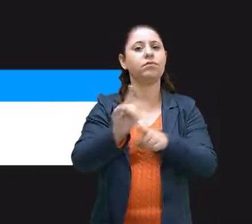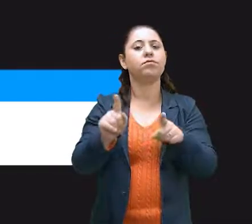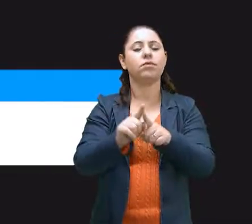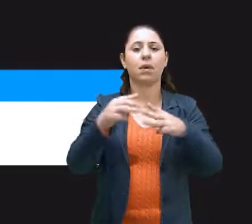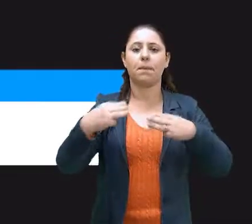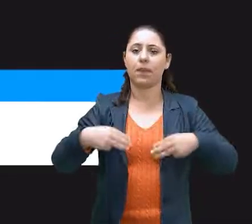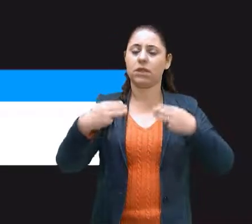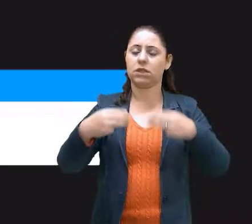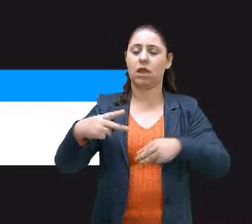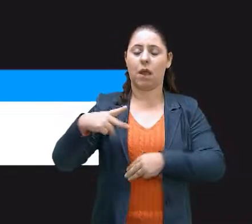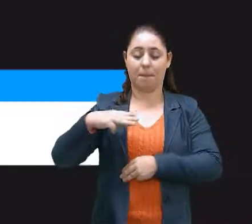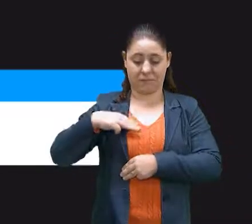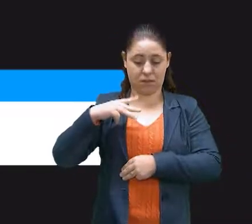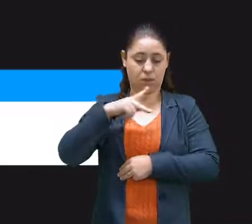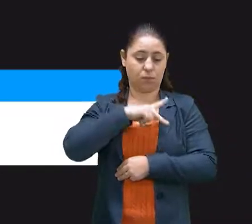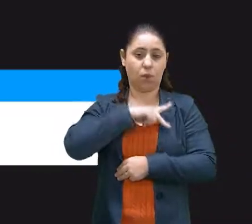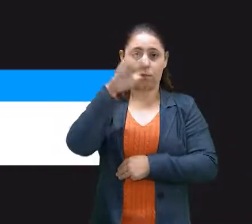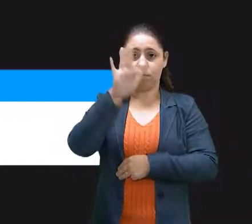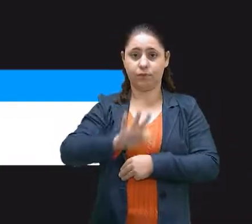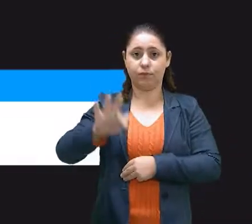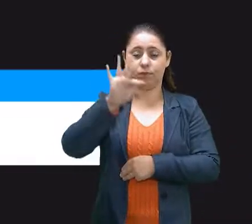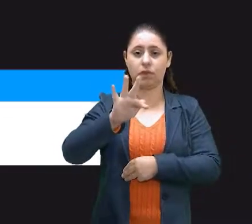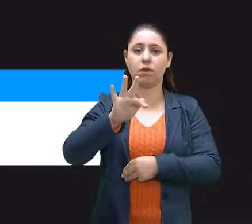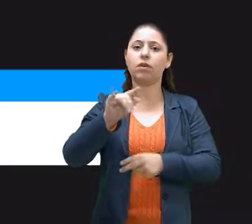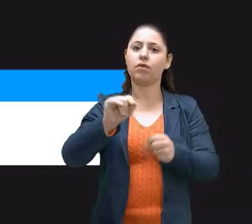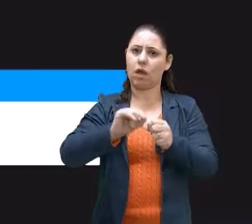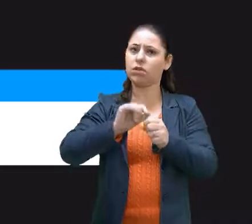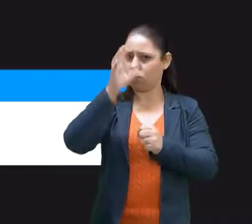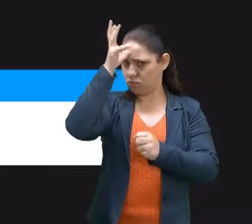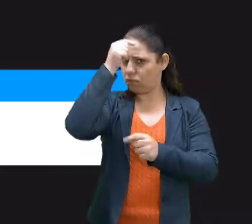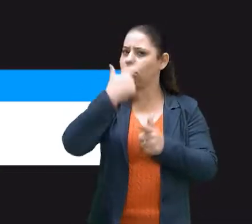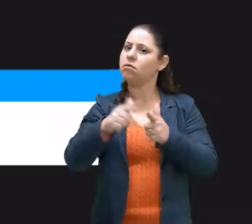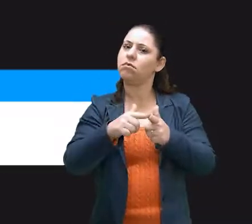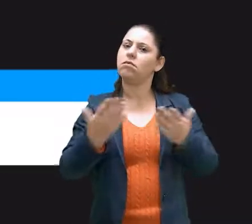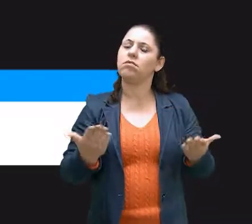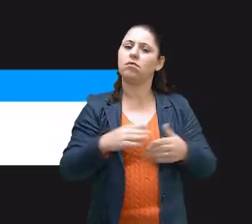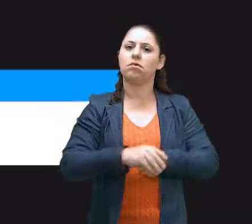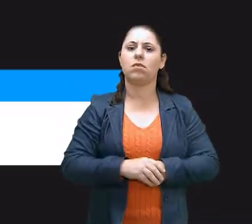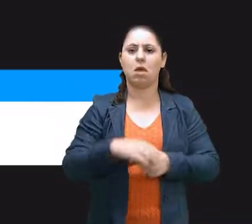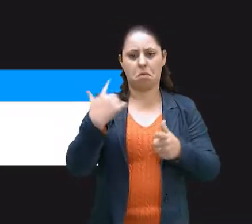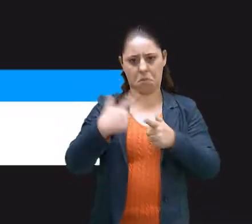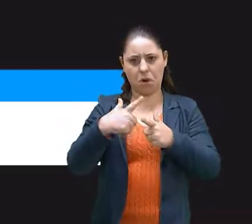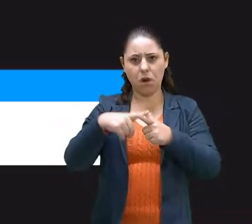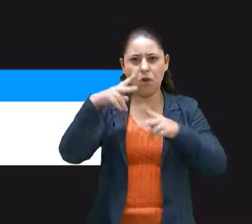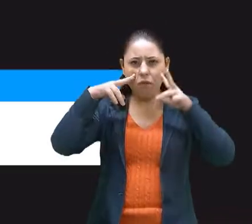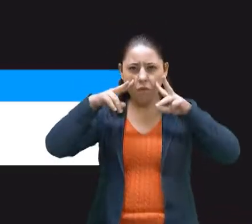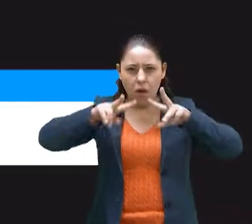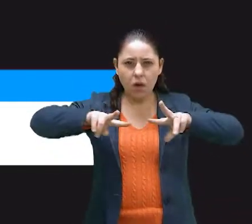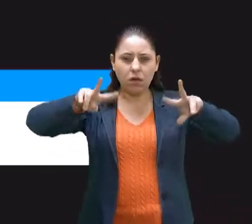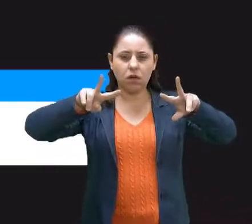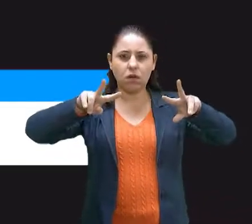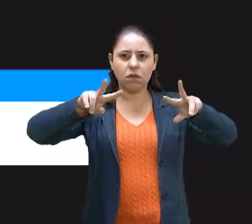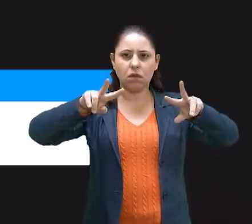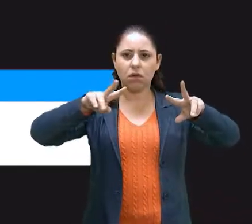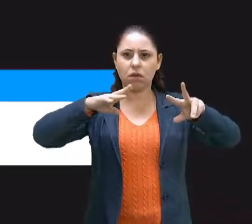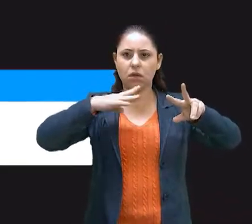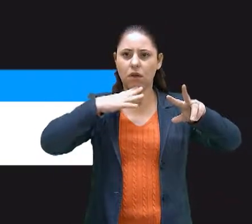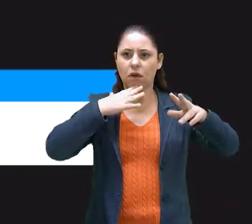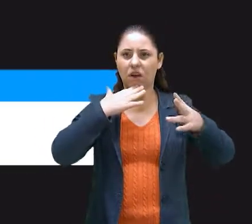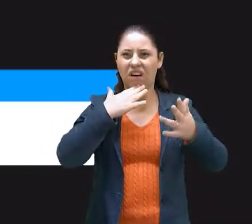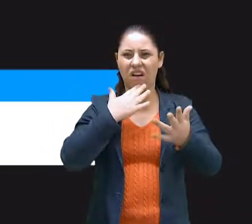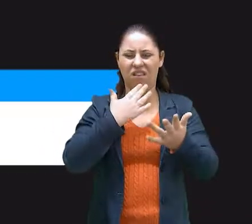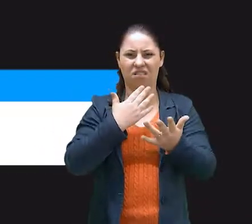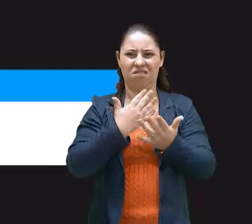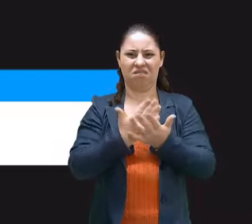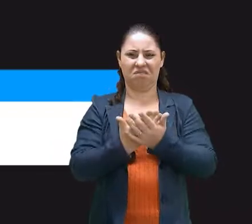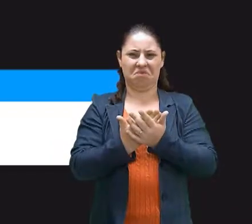a Ancine, e ao Ministério Público Federal para que tome providências, porque assisti e